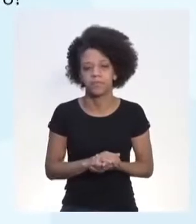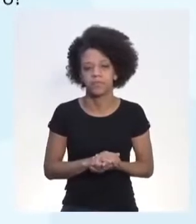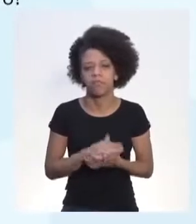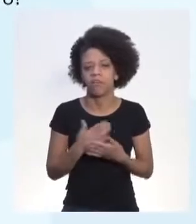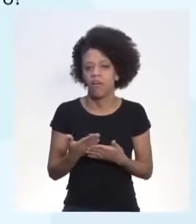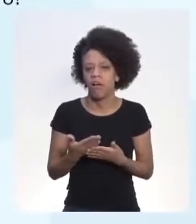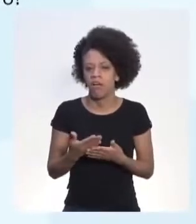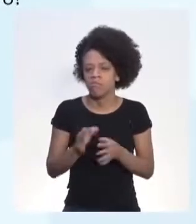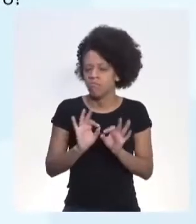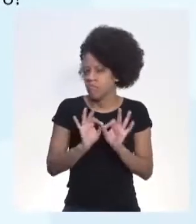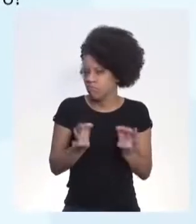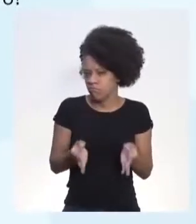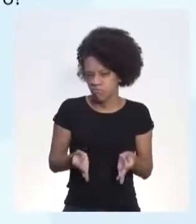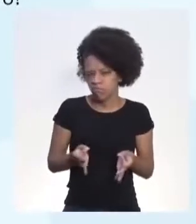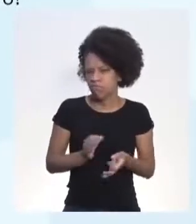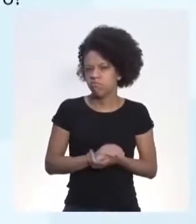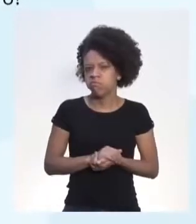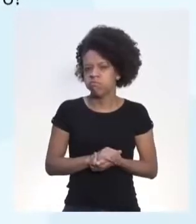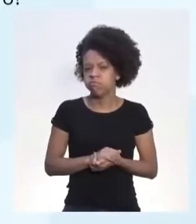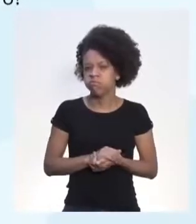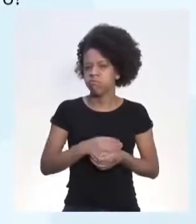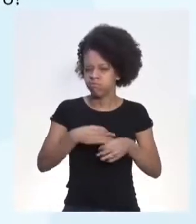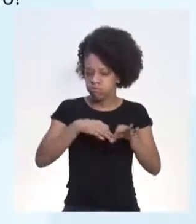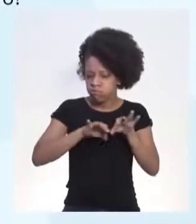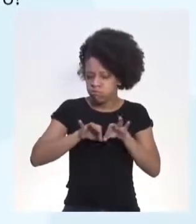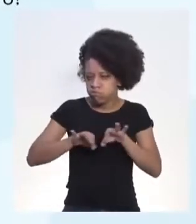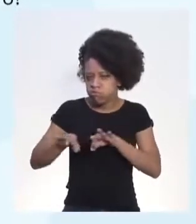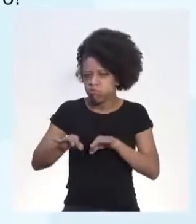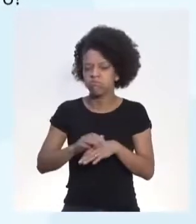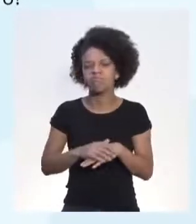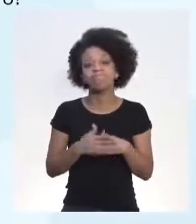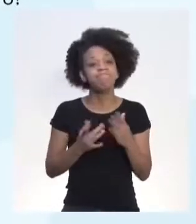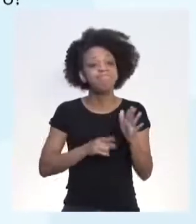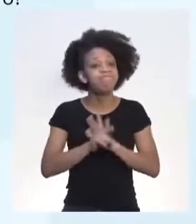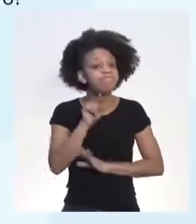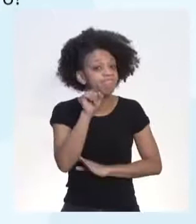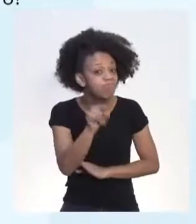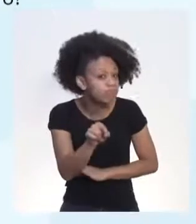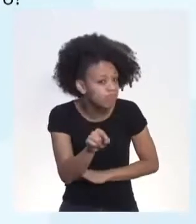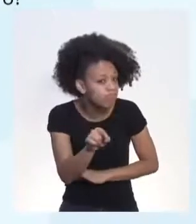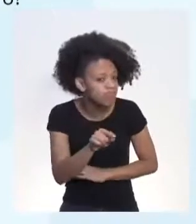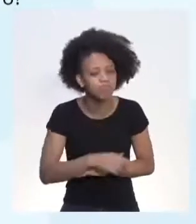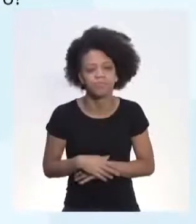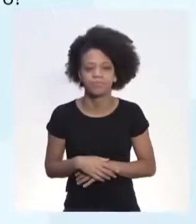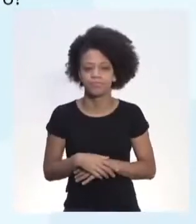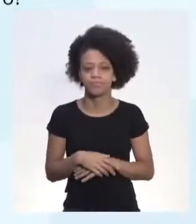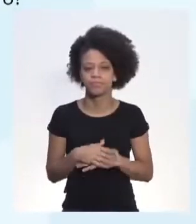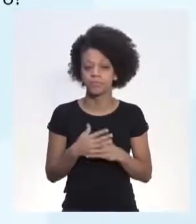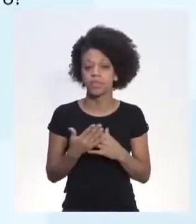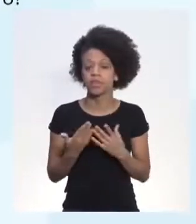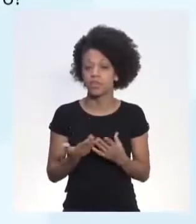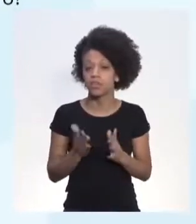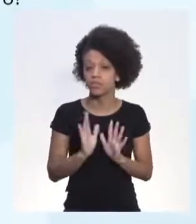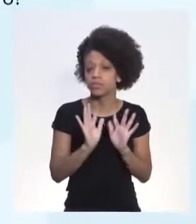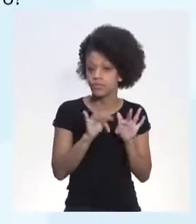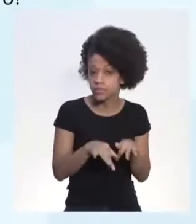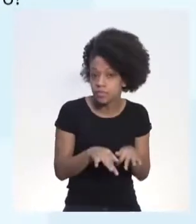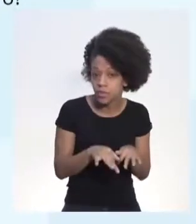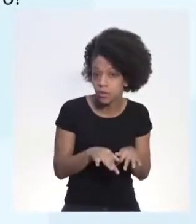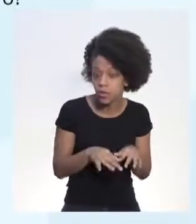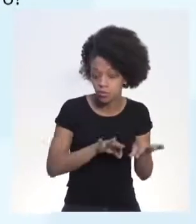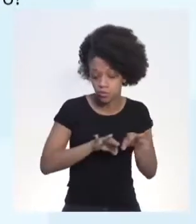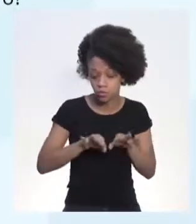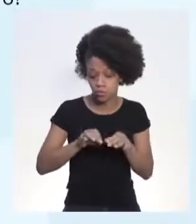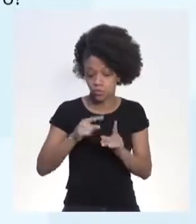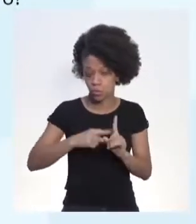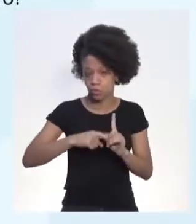aqui, ó, bem simples, fiz a construção dele. Aí eu vou perguntar o seguinte para vocês. Após a construção do termômetro, vamos